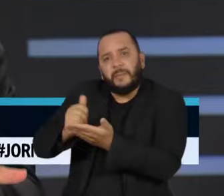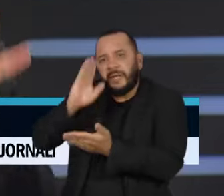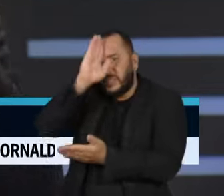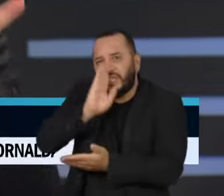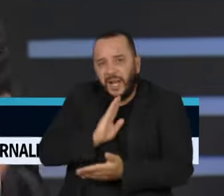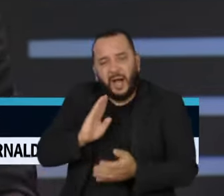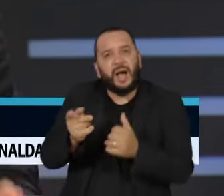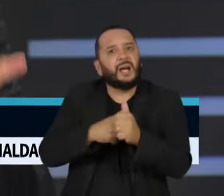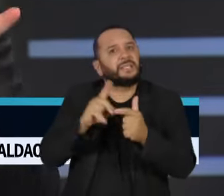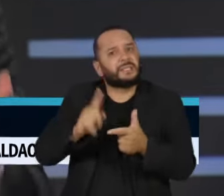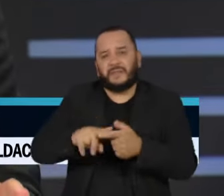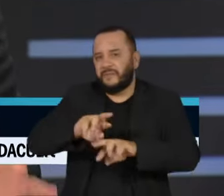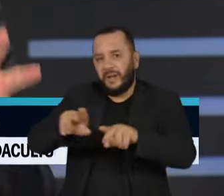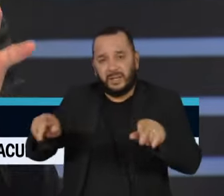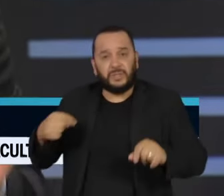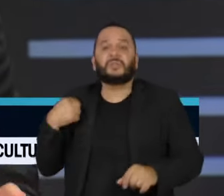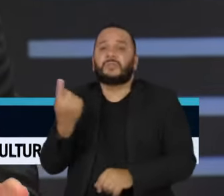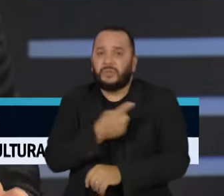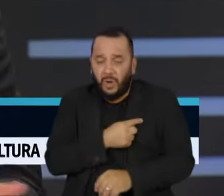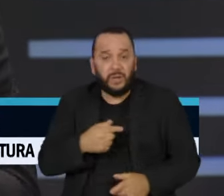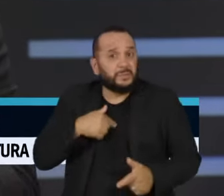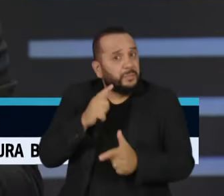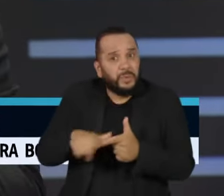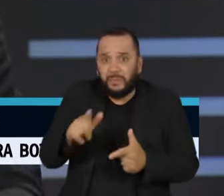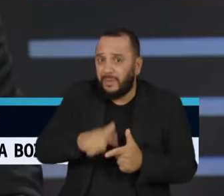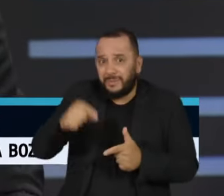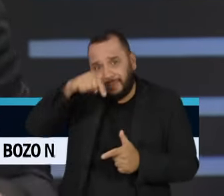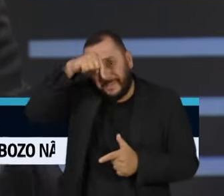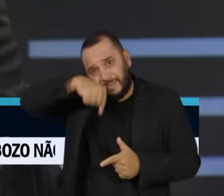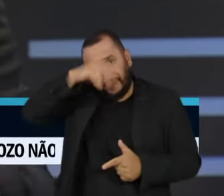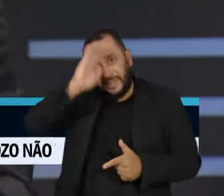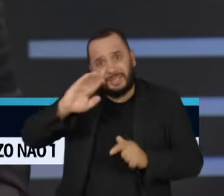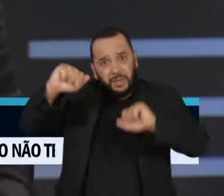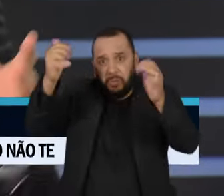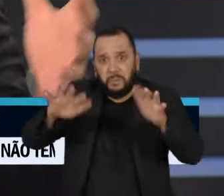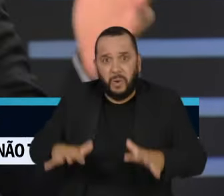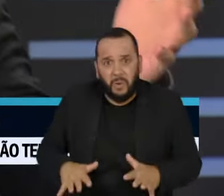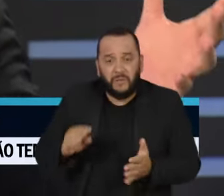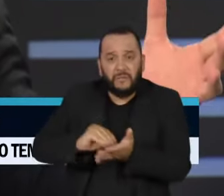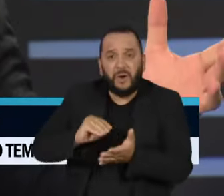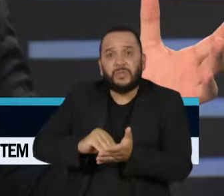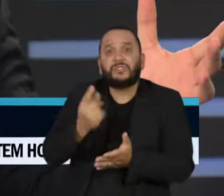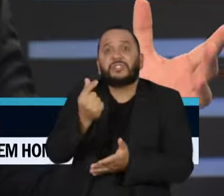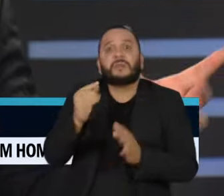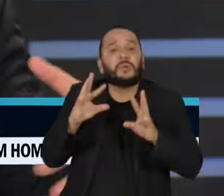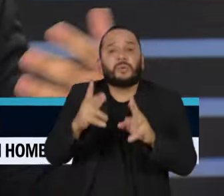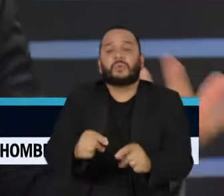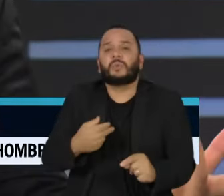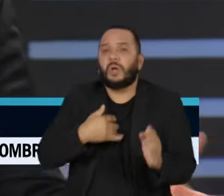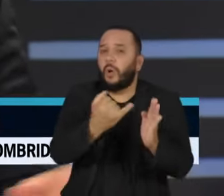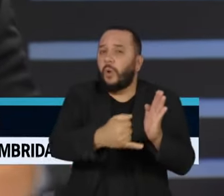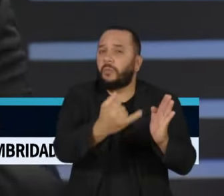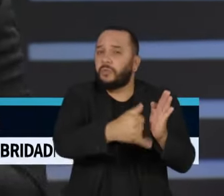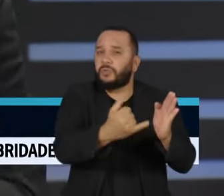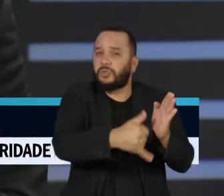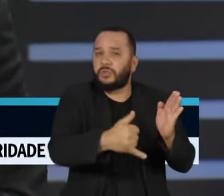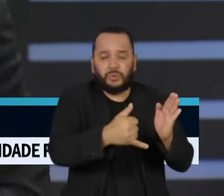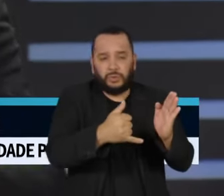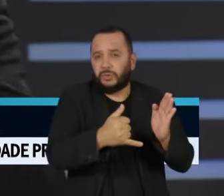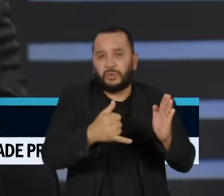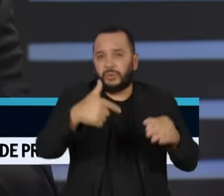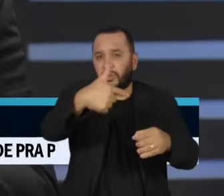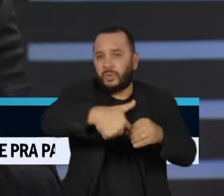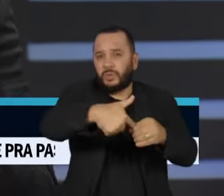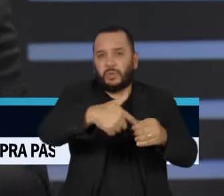momento de pane seca desse país, falta dinheiro para tudo. O que ele fez? Cortou combustível, porque ele foi um populista para tentar se